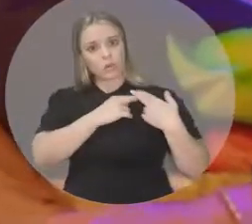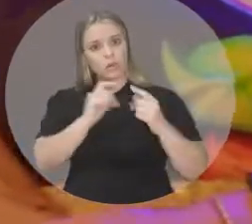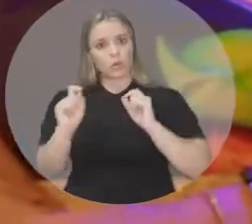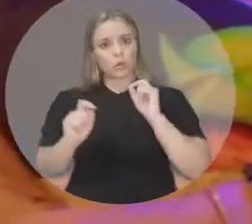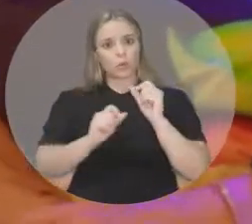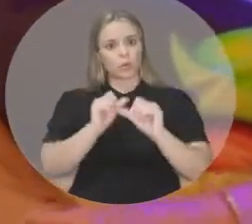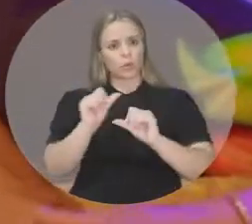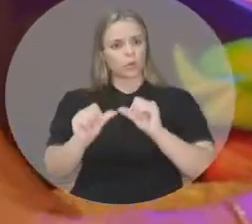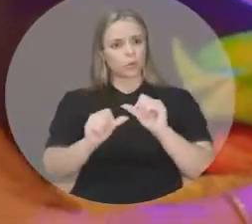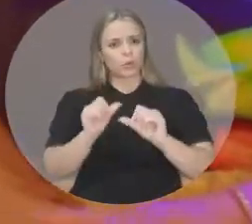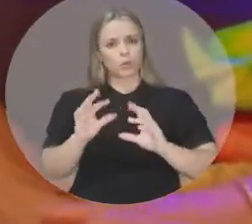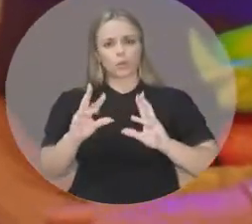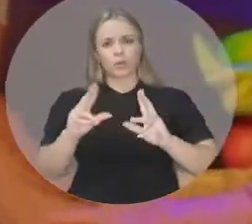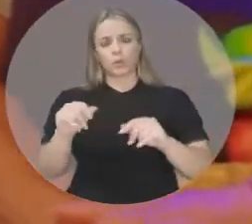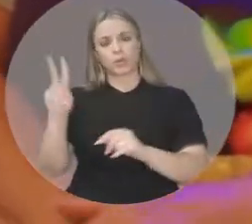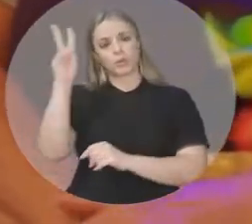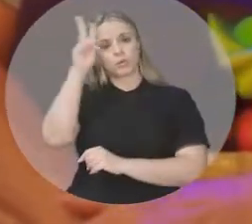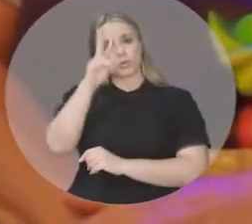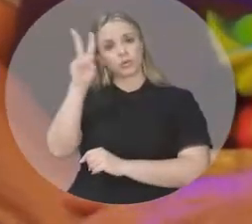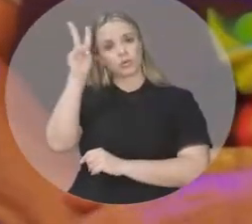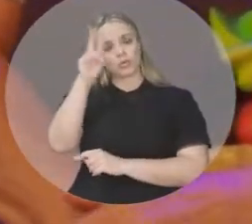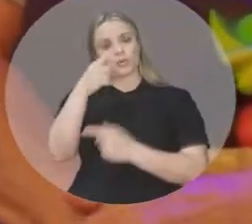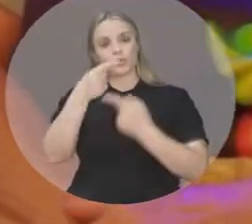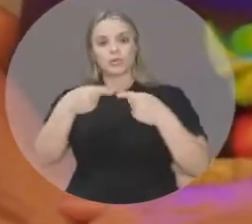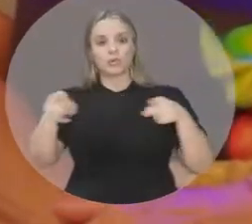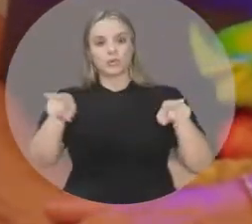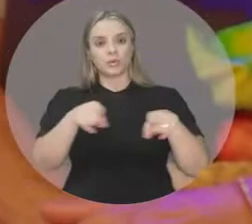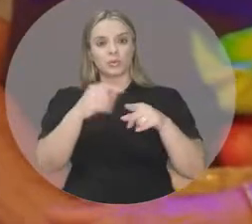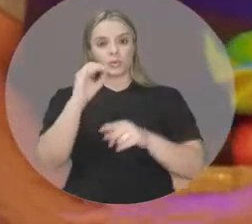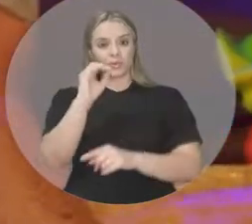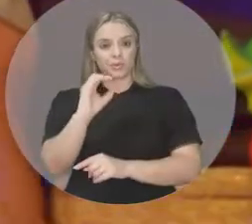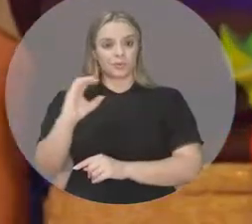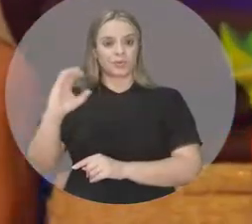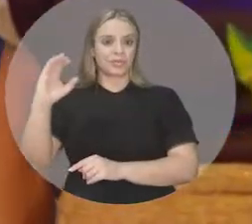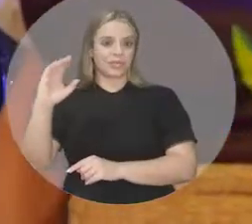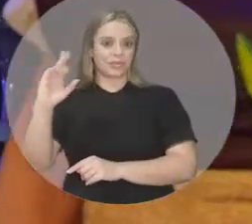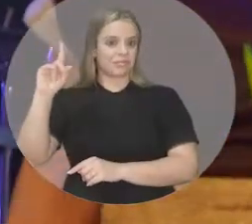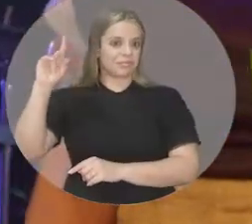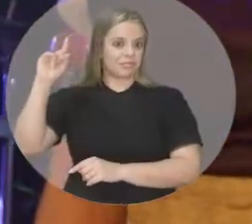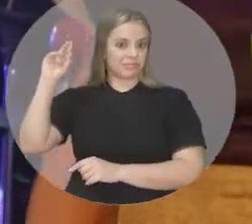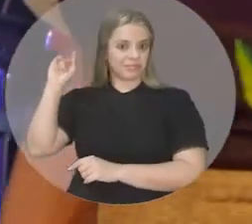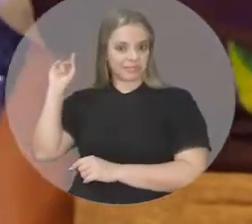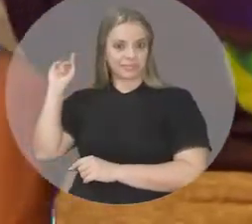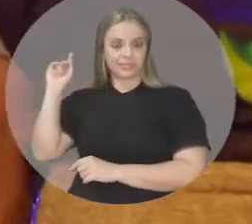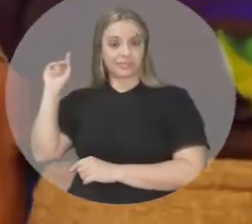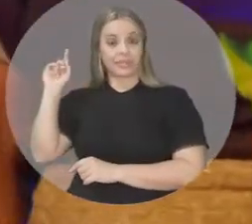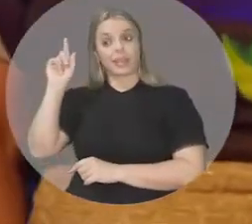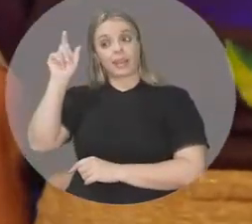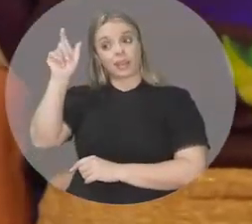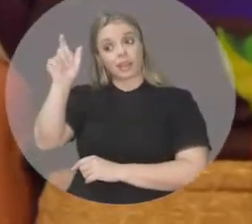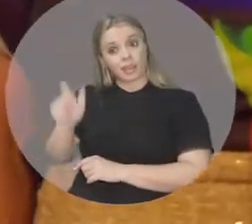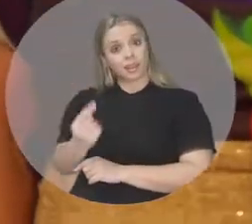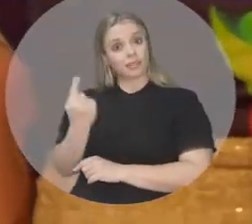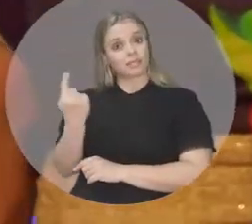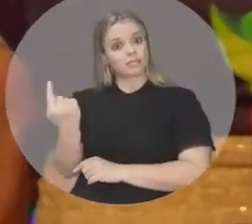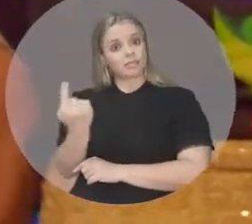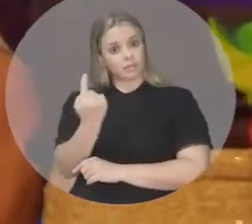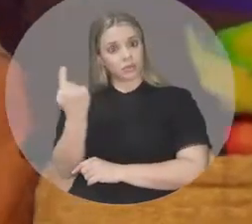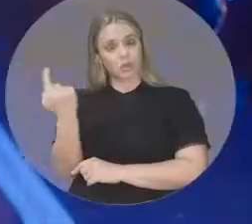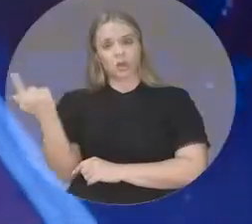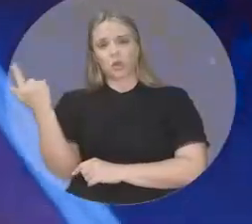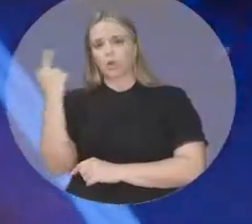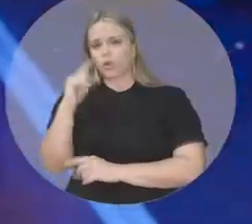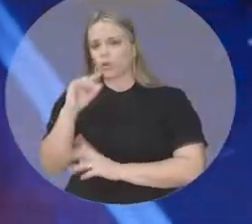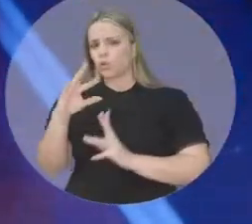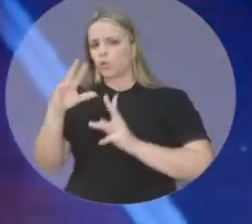duas músicas clássicas também do folclore, que são músicas de domínio popular, que é Nandaia e Mexidinho, para vocês.